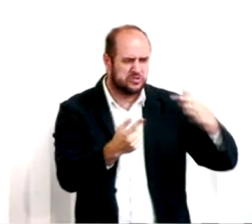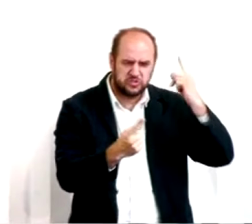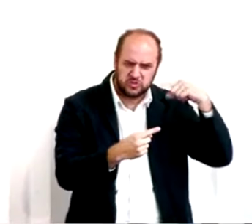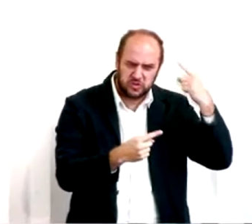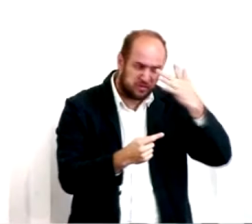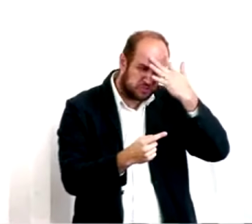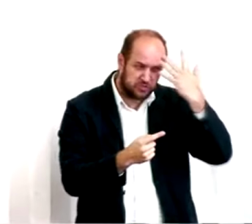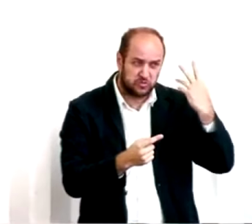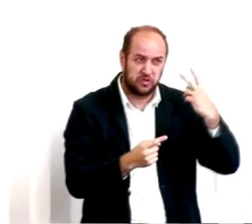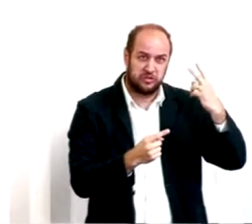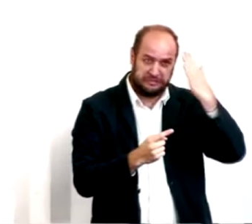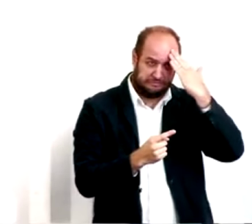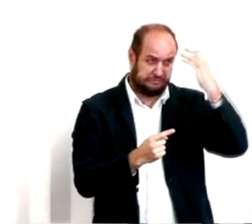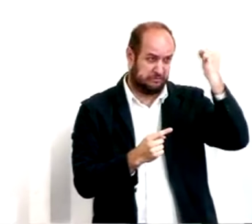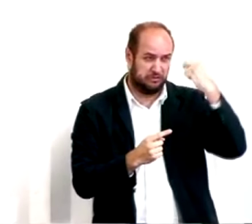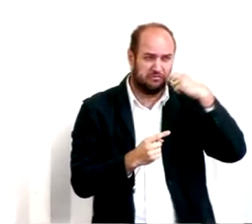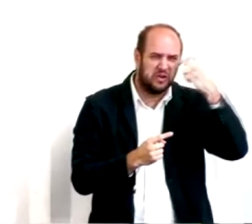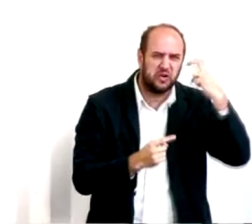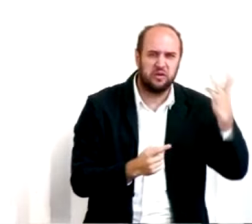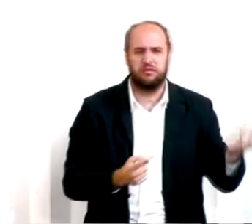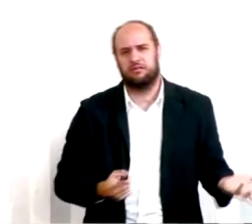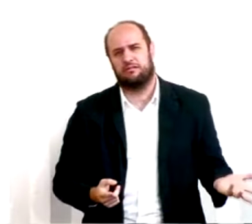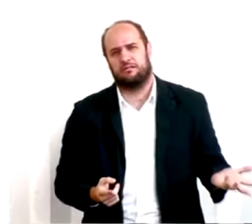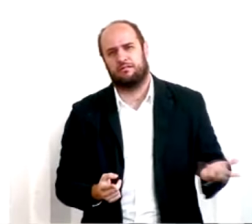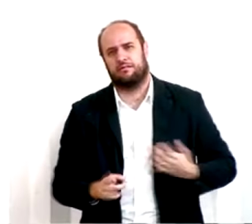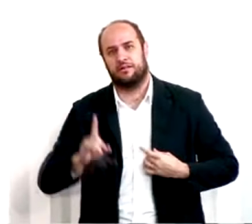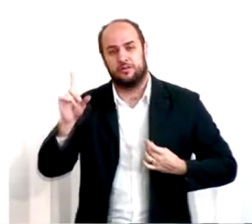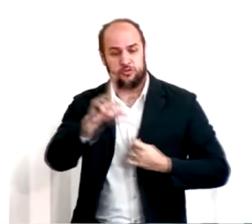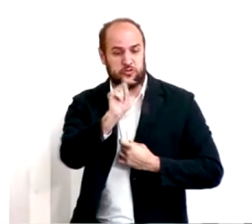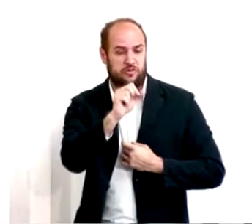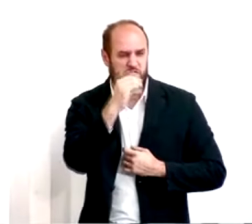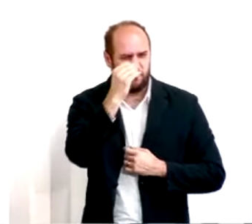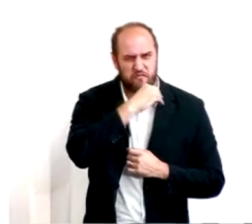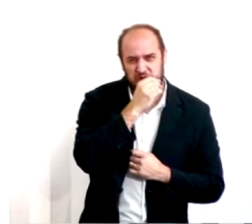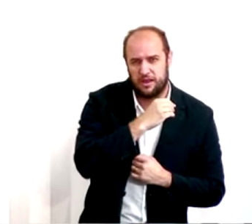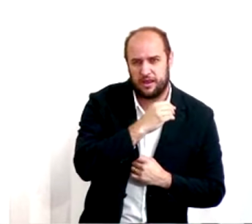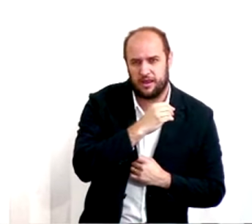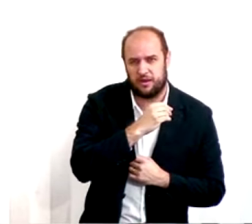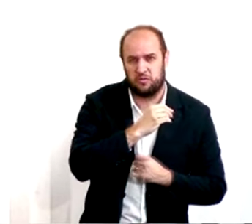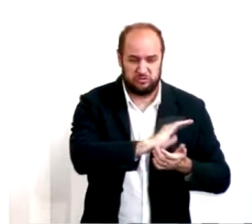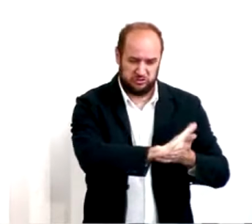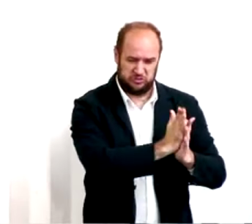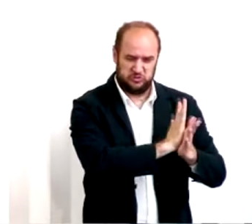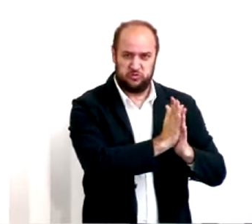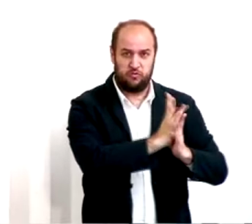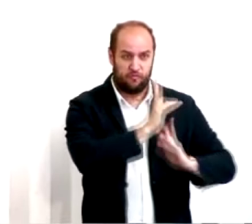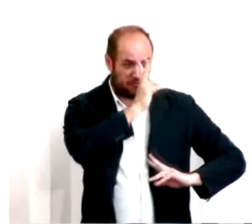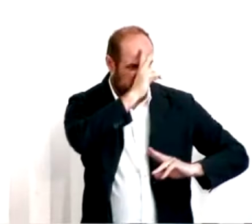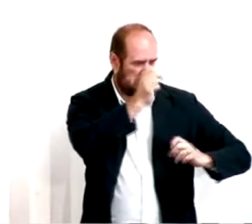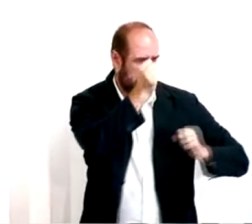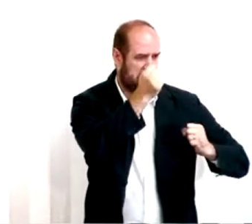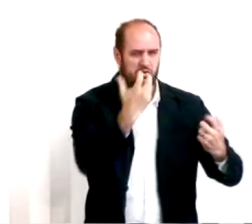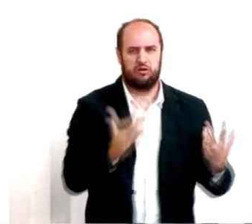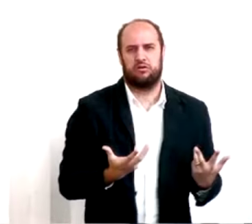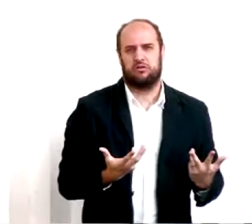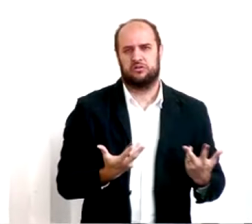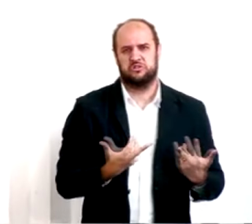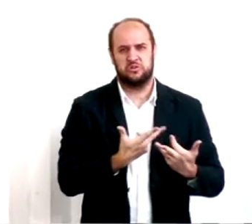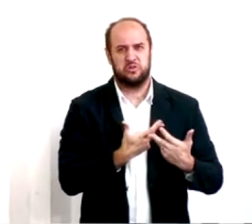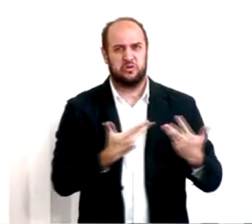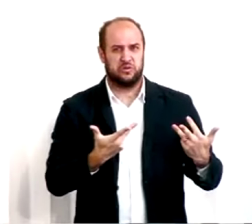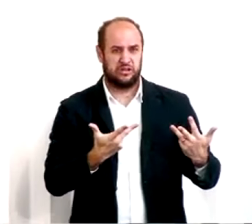envergonhar os sábios e escolheu as fracas para envergonhar as fortes escolheu as humildes e as desprezadas aquelas que não são